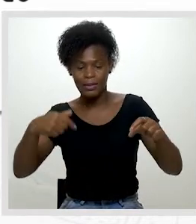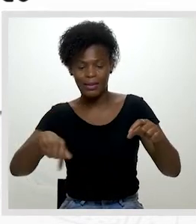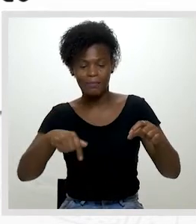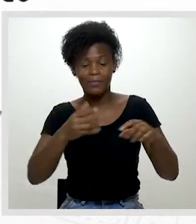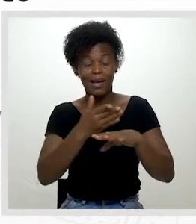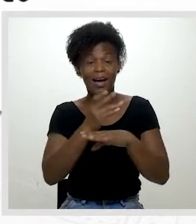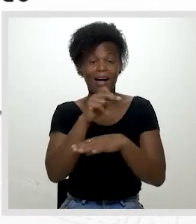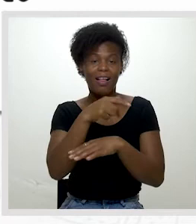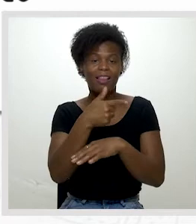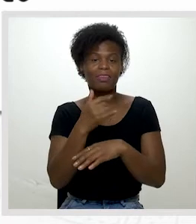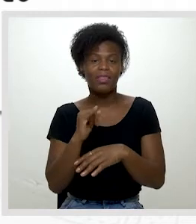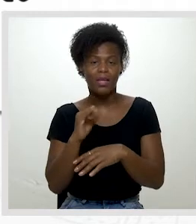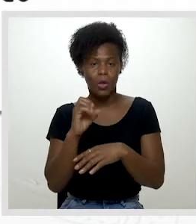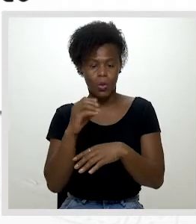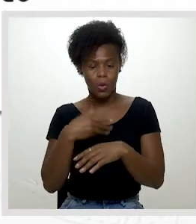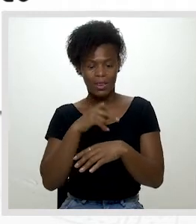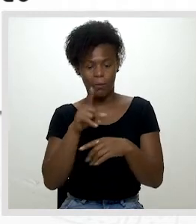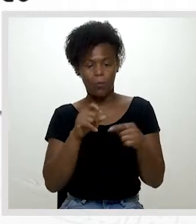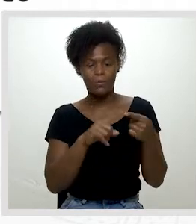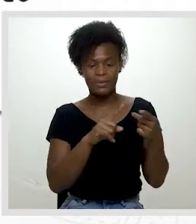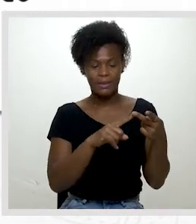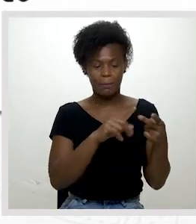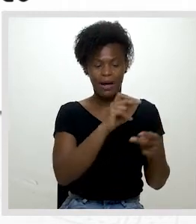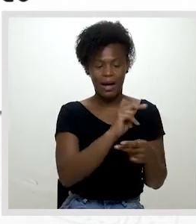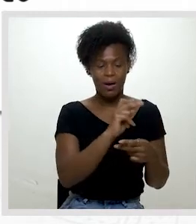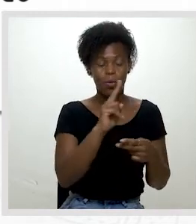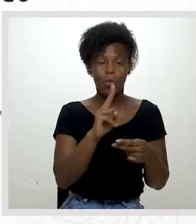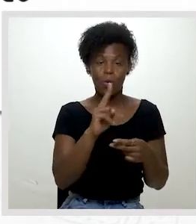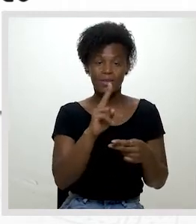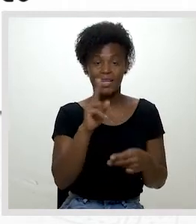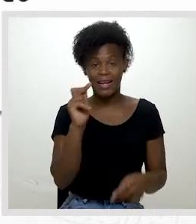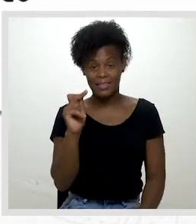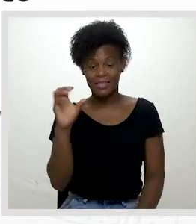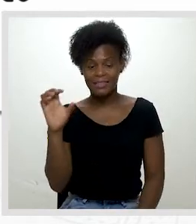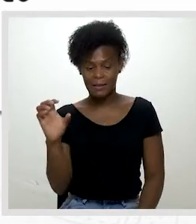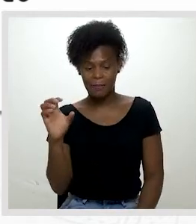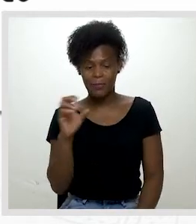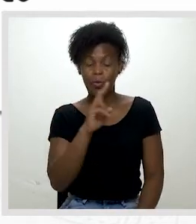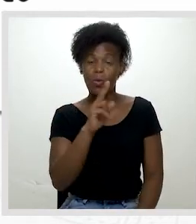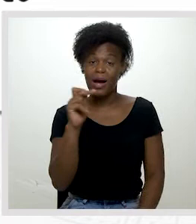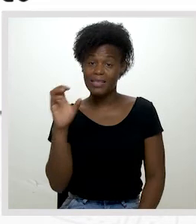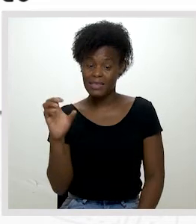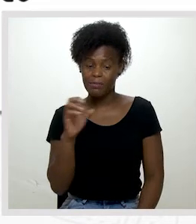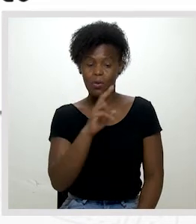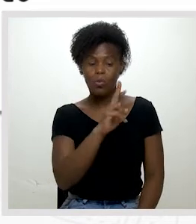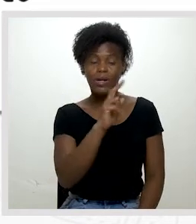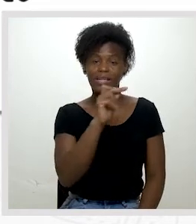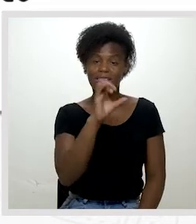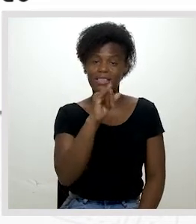A. Temos o racilo, adenina e citosina. O racilo representado pela letra